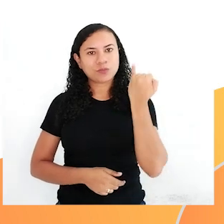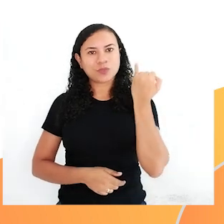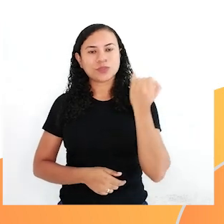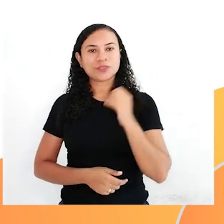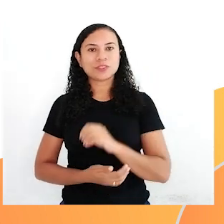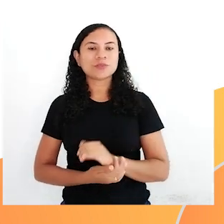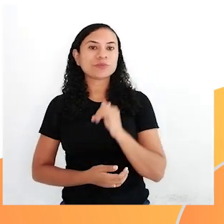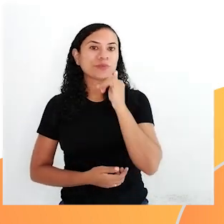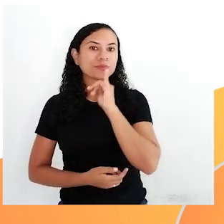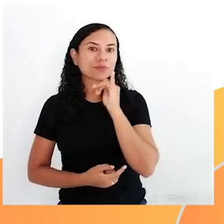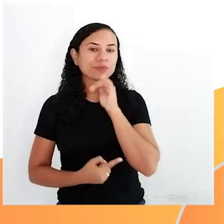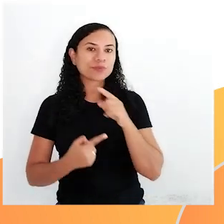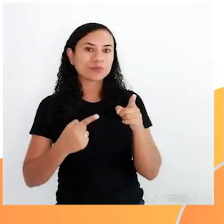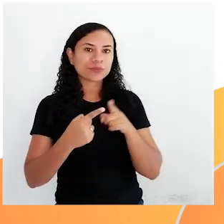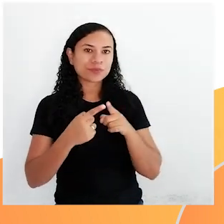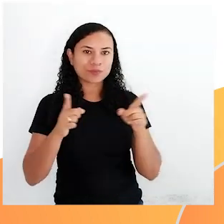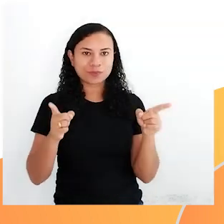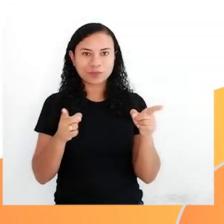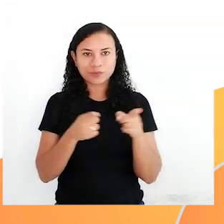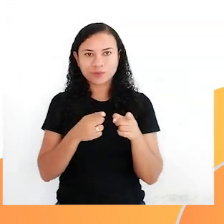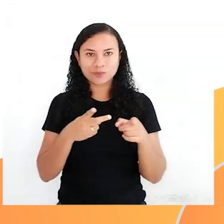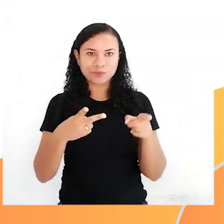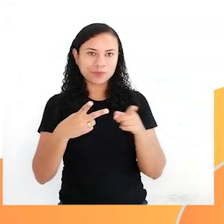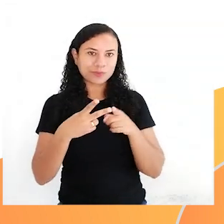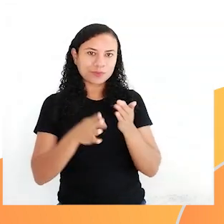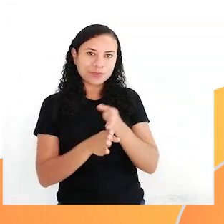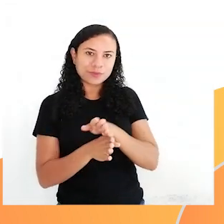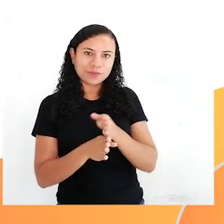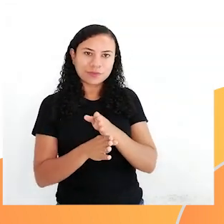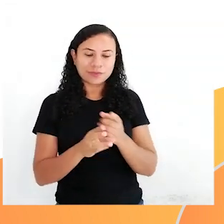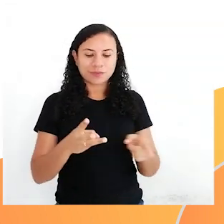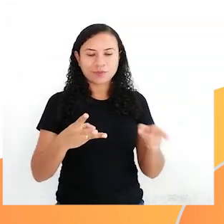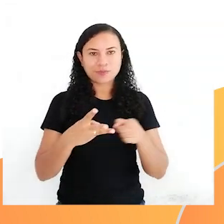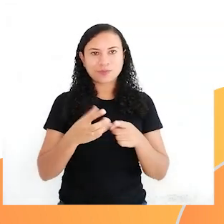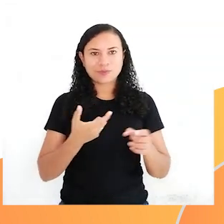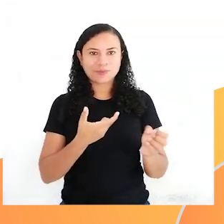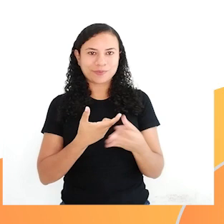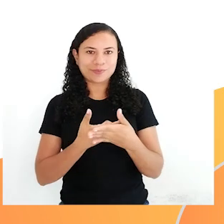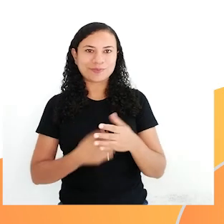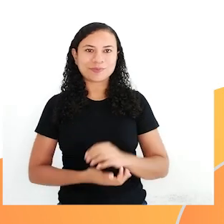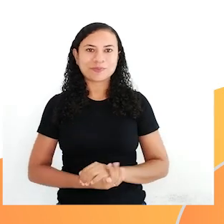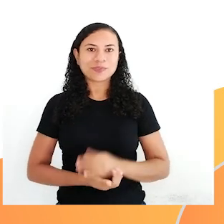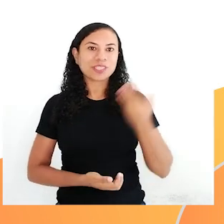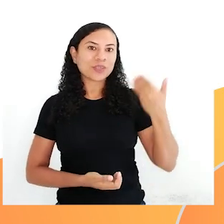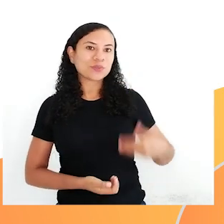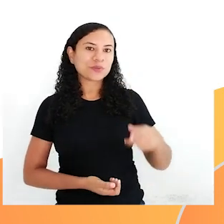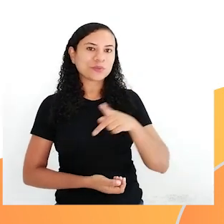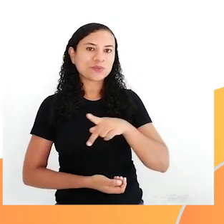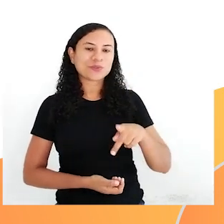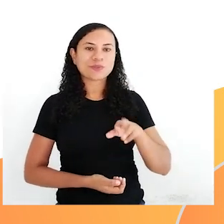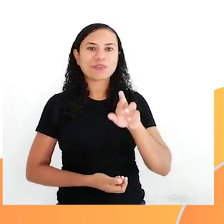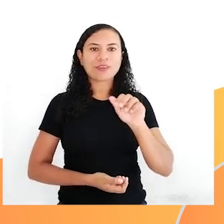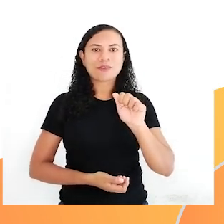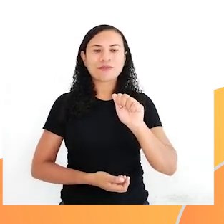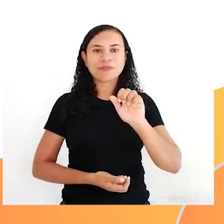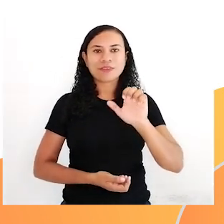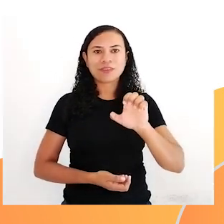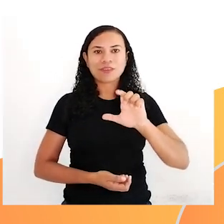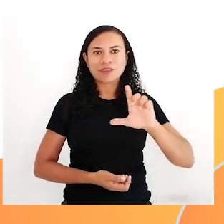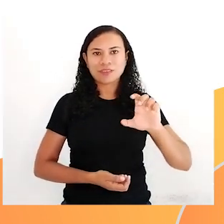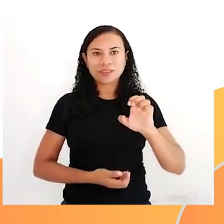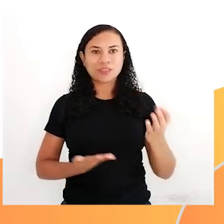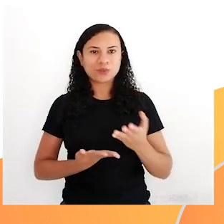a abreviação, o hibridismo e o neologismo. Eu sou a professora Rafaele e nesta aula vamos entender